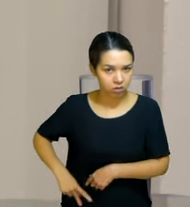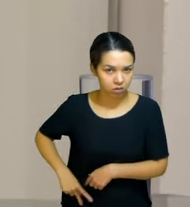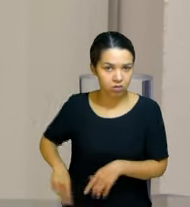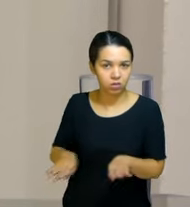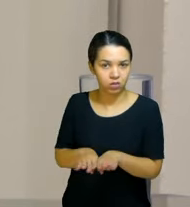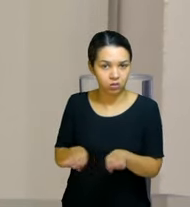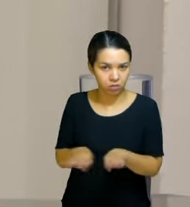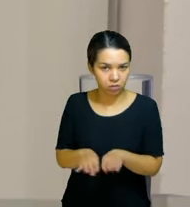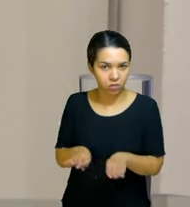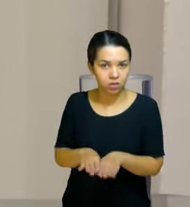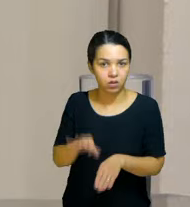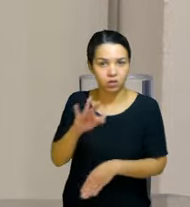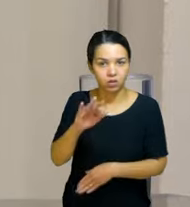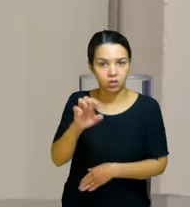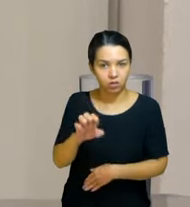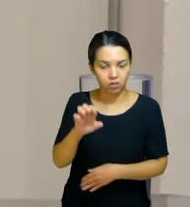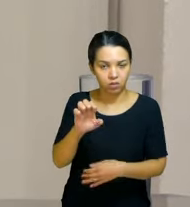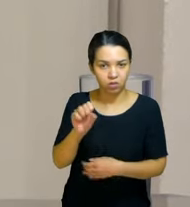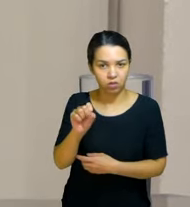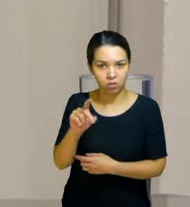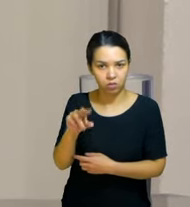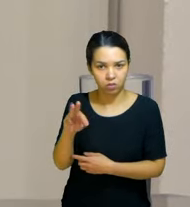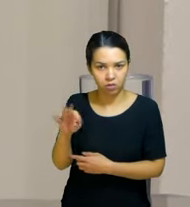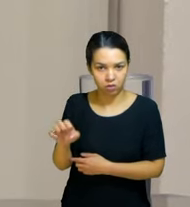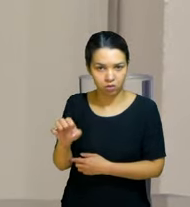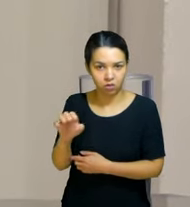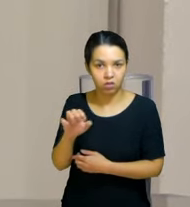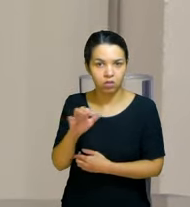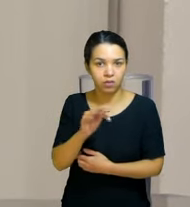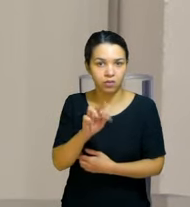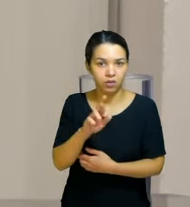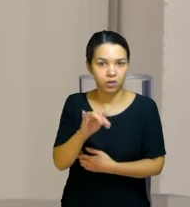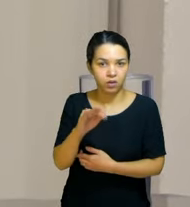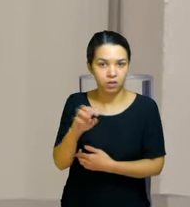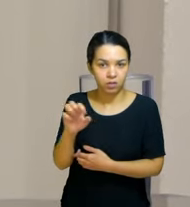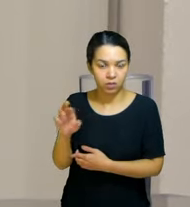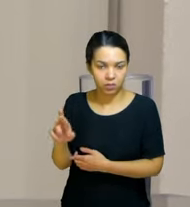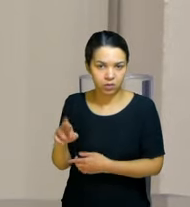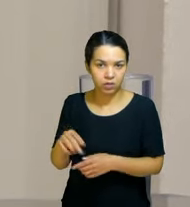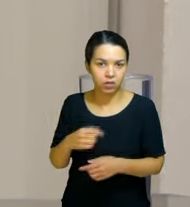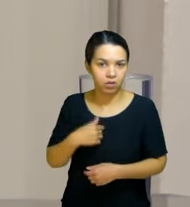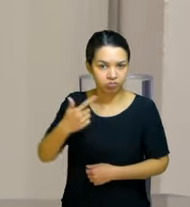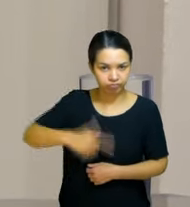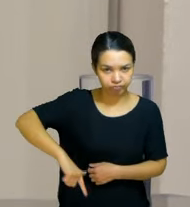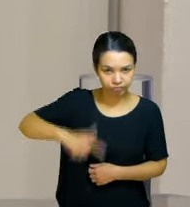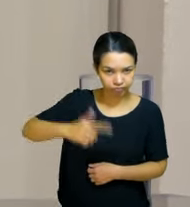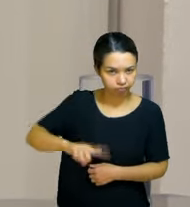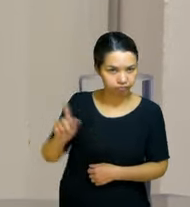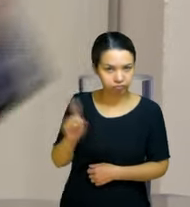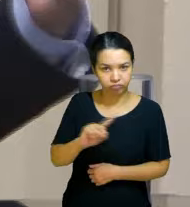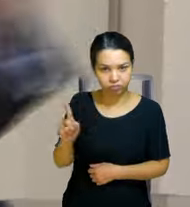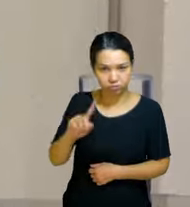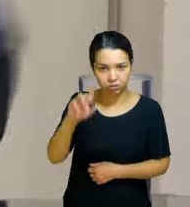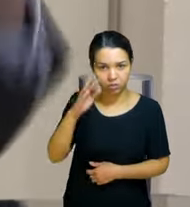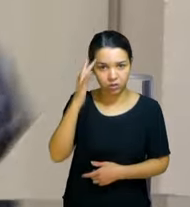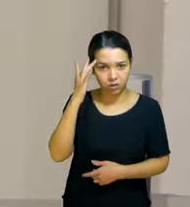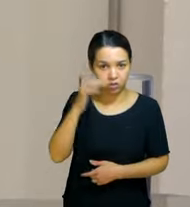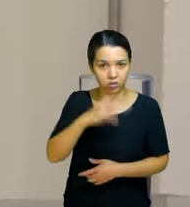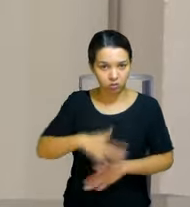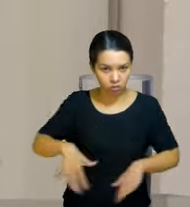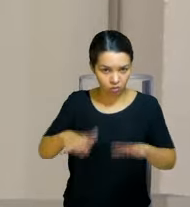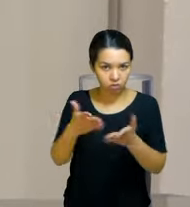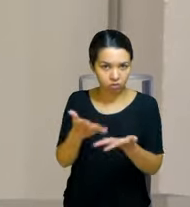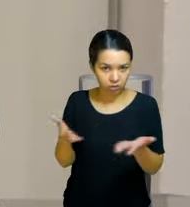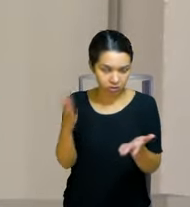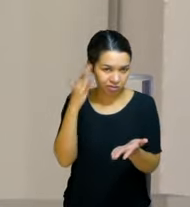da FESPORT, Freiberg Nascimento. Eu não vou ser repetitivo, acredito que todos aqui já entenderam